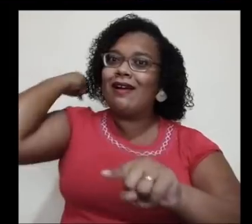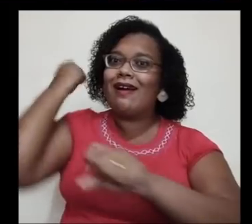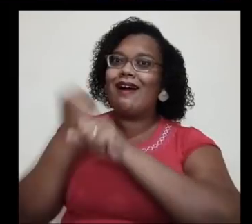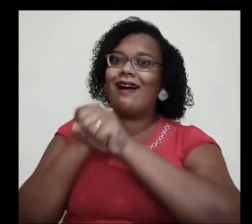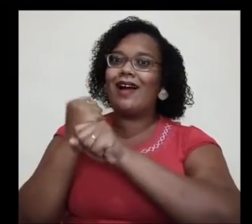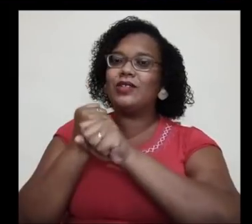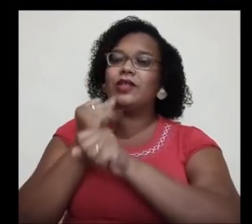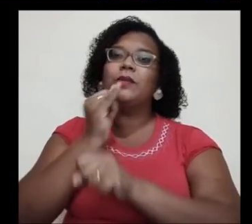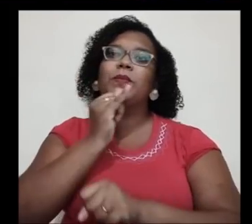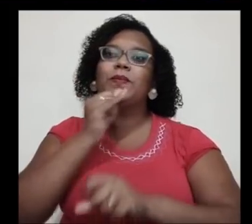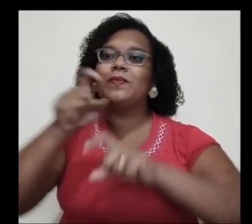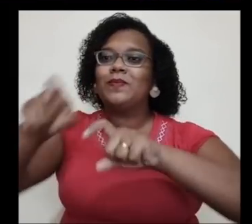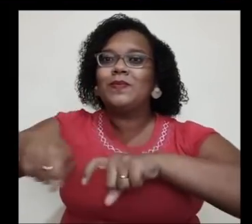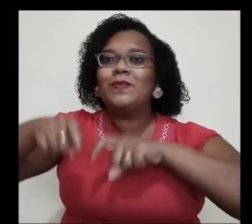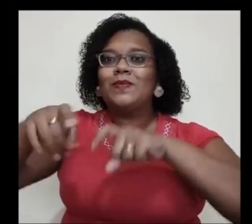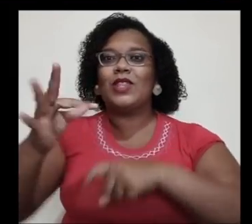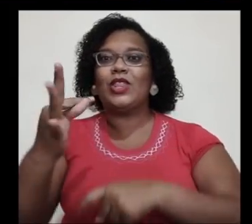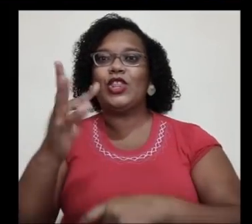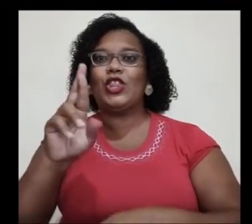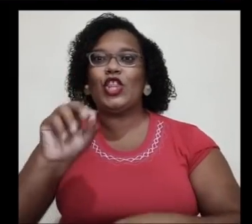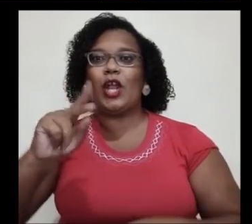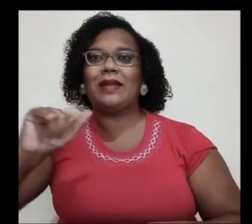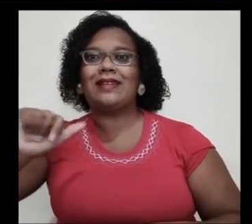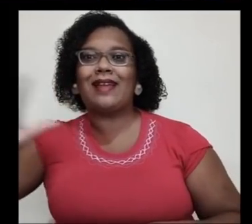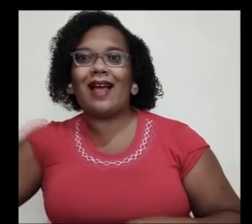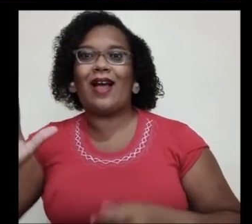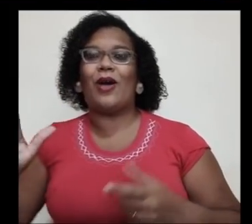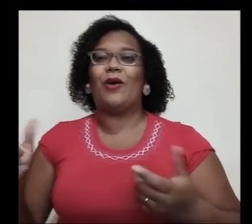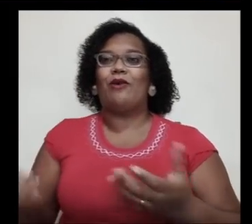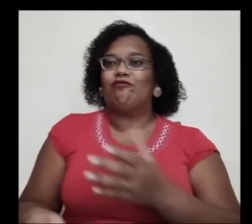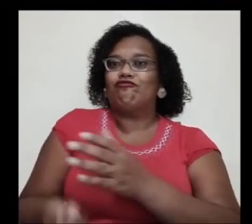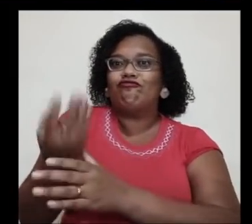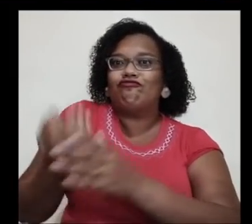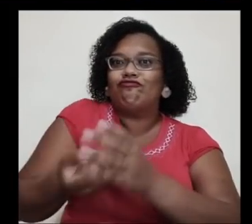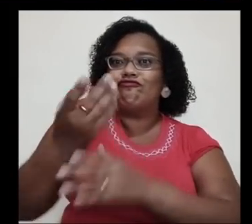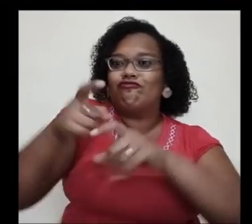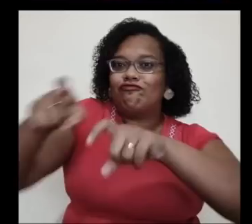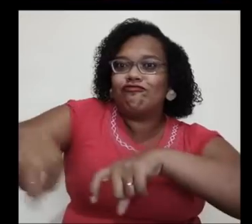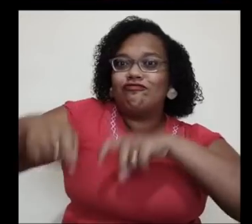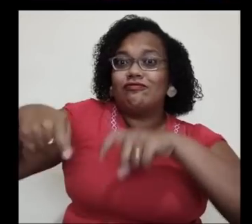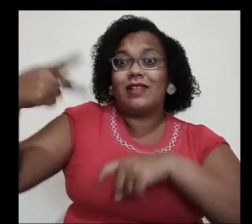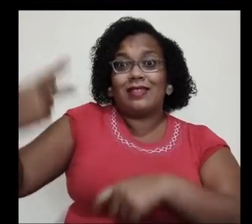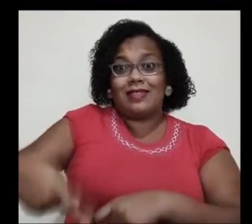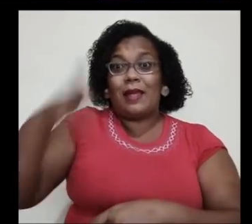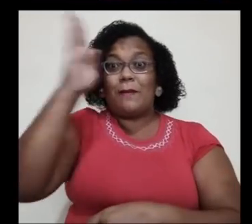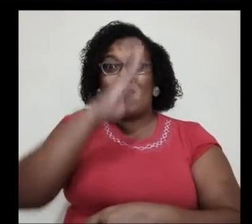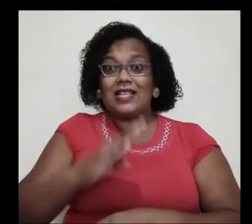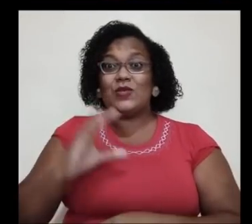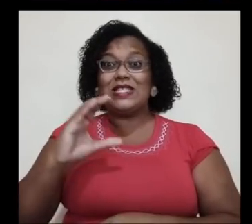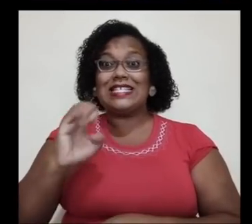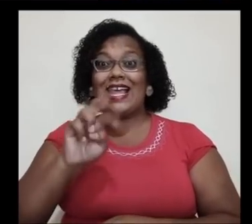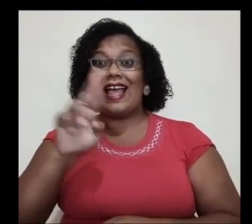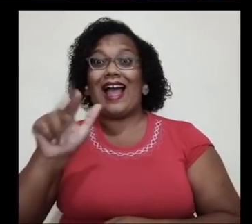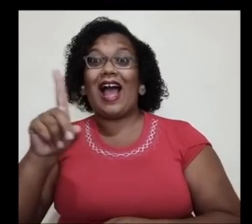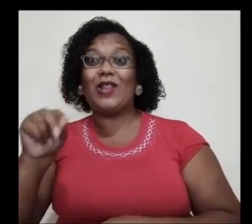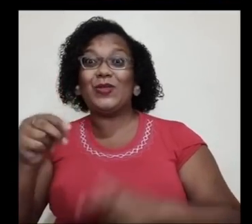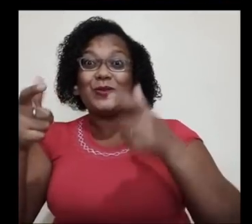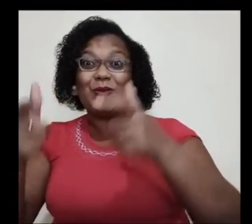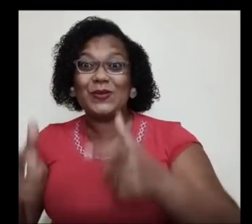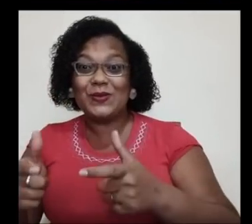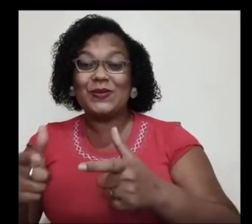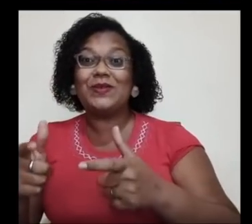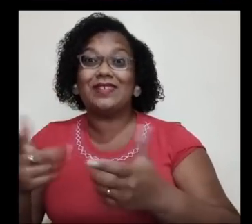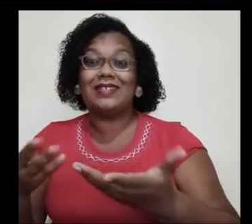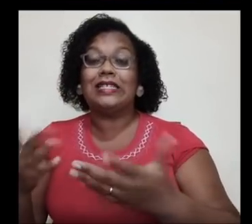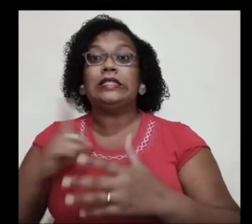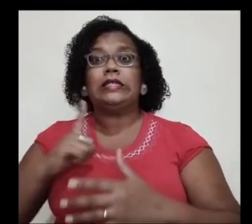por exemplo, que é significativa em termos de produção econômica, são bilhões de dólares por ano, dependeu e depende ainda